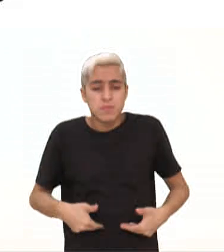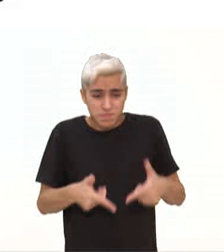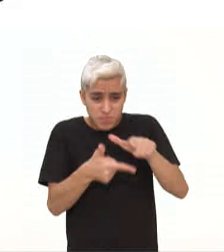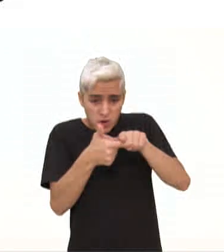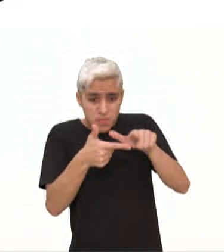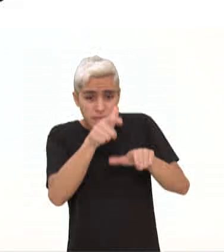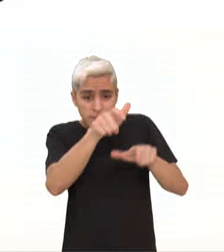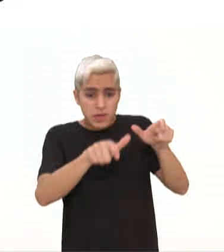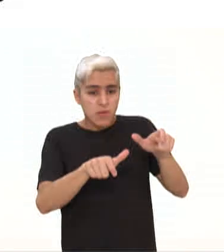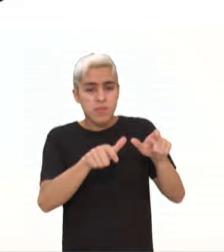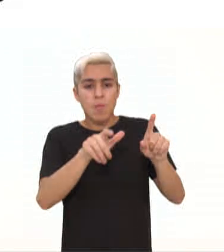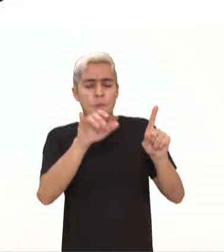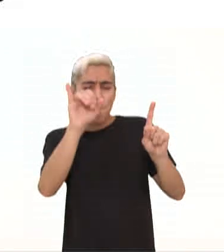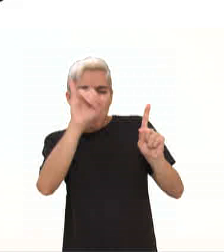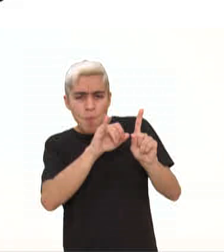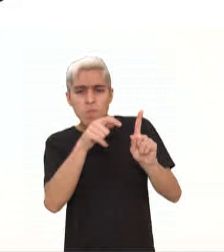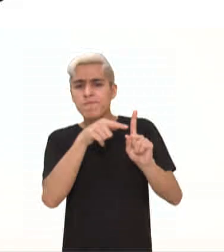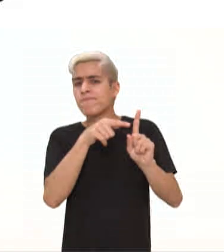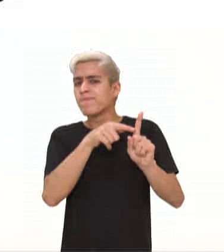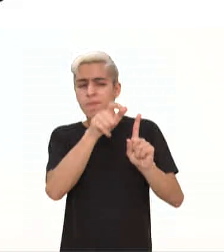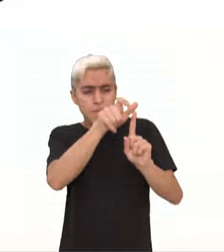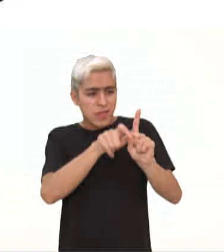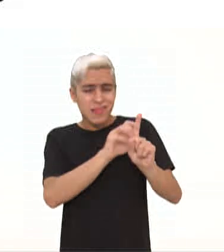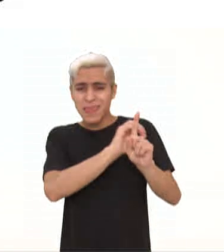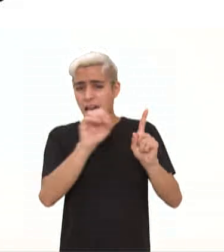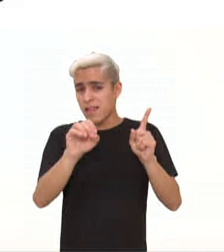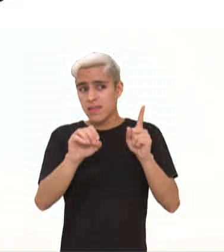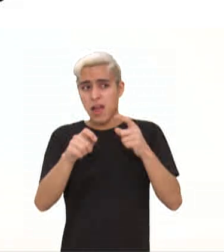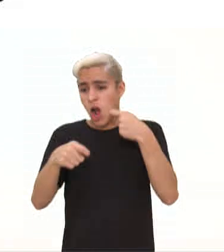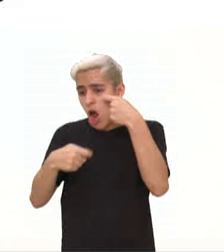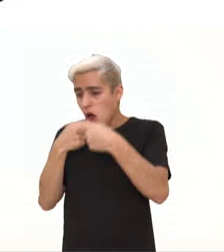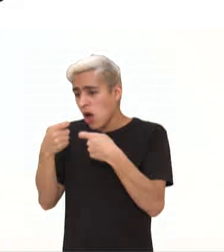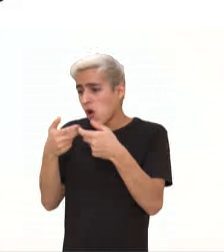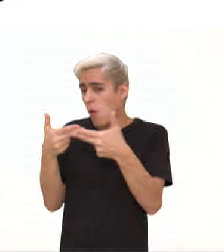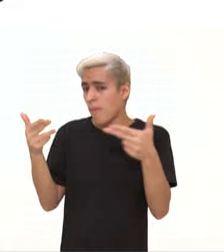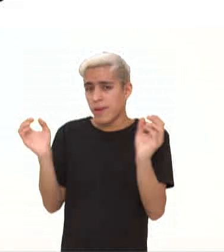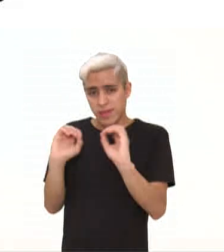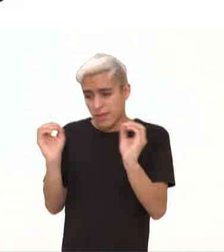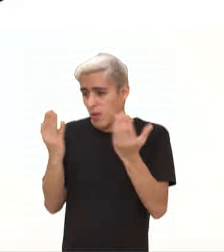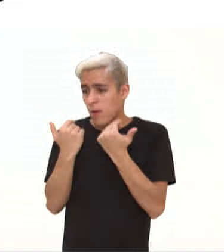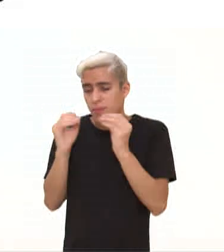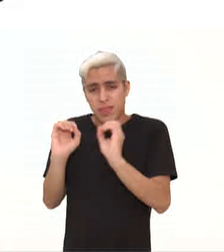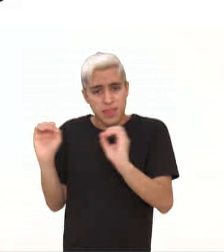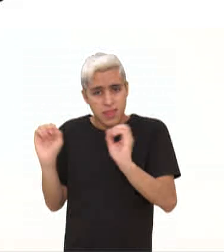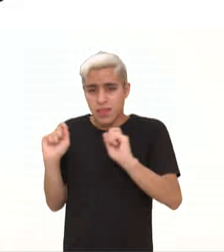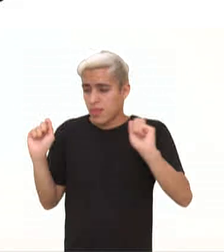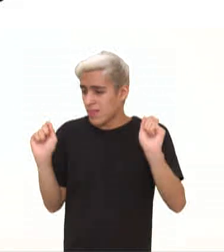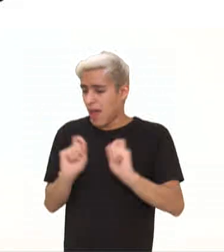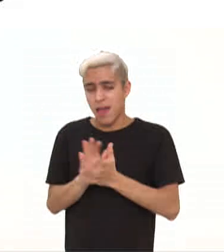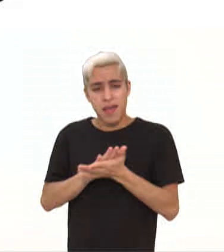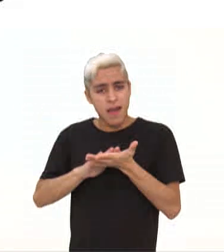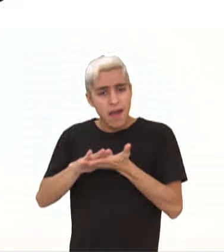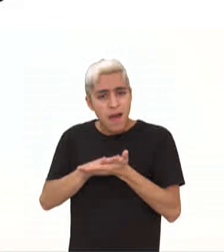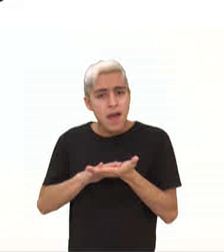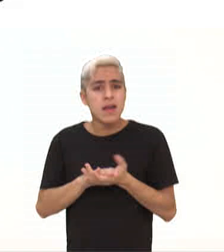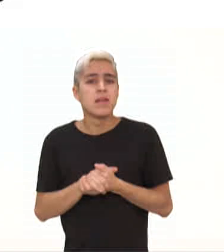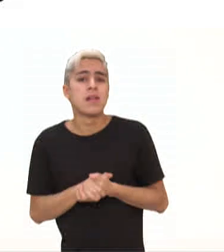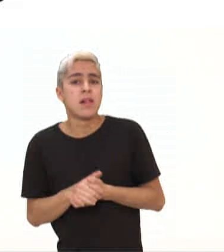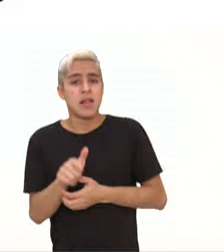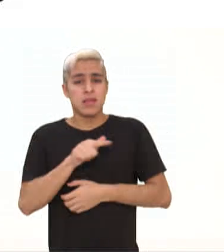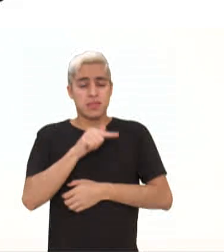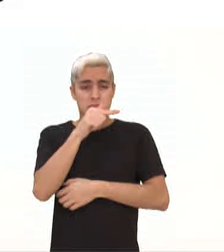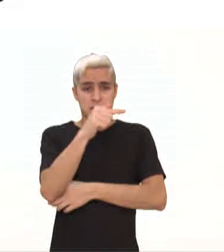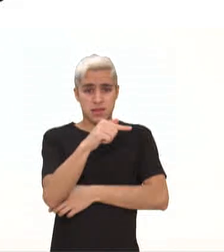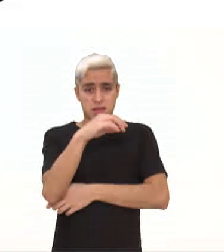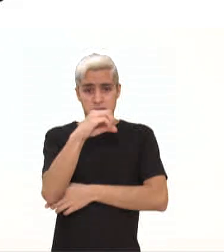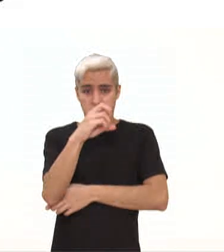indivíduos subnutridos, ou seja, pessoas que não têm acesso àquela quantidade, né? E nós temos